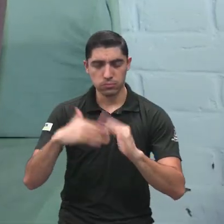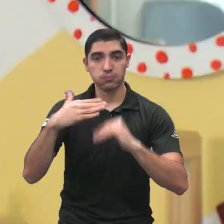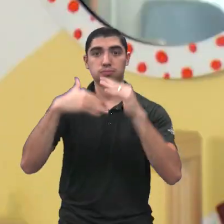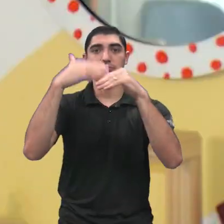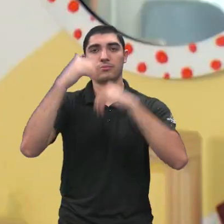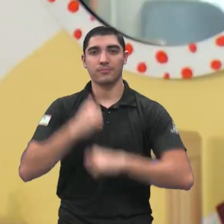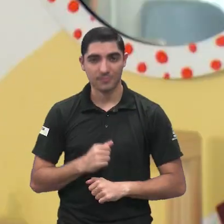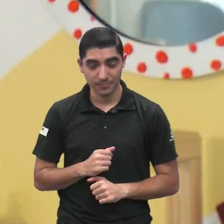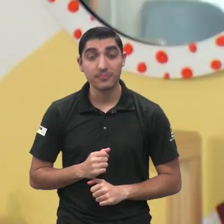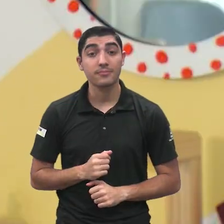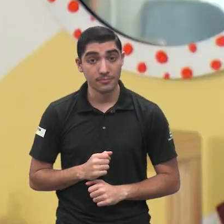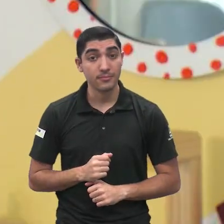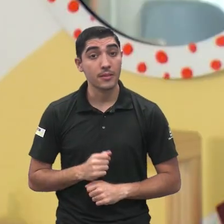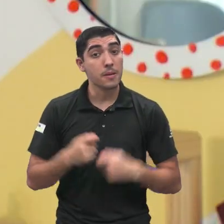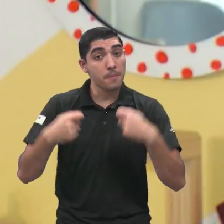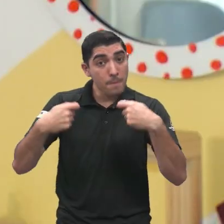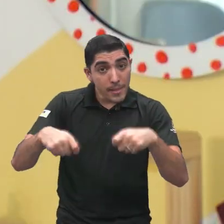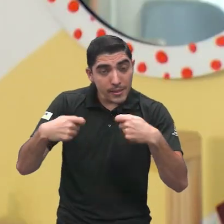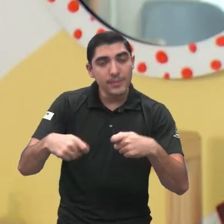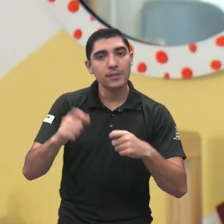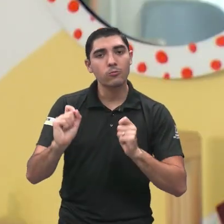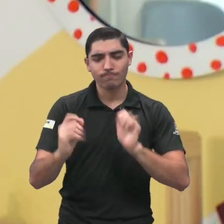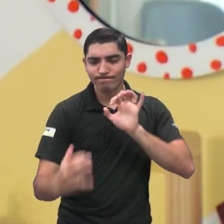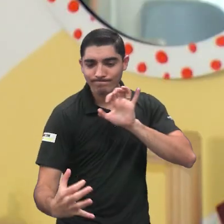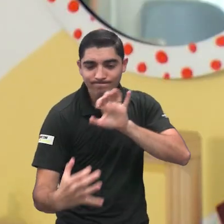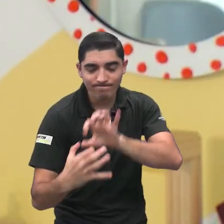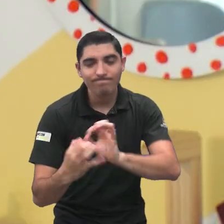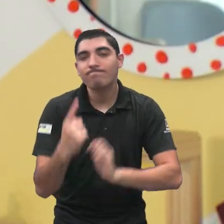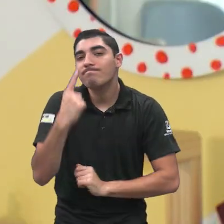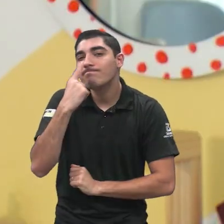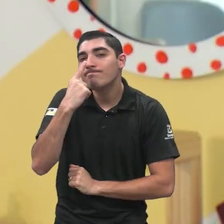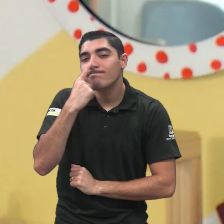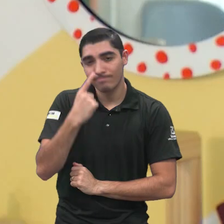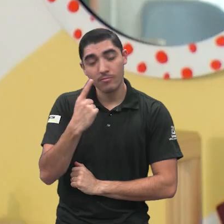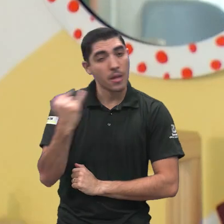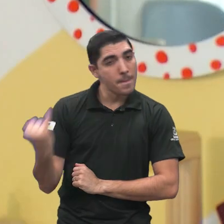criança. A gente precisa ter essa conexão, como eu falei, que